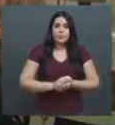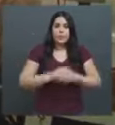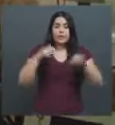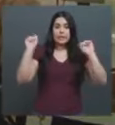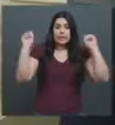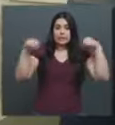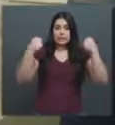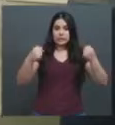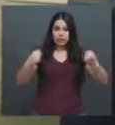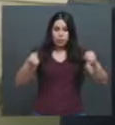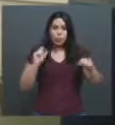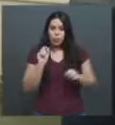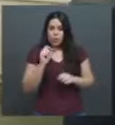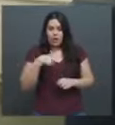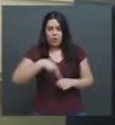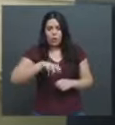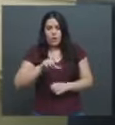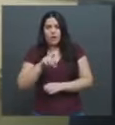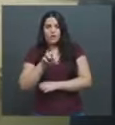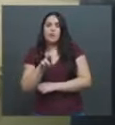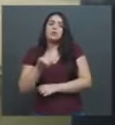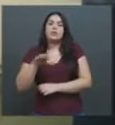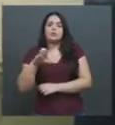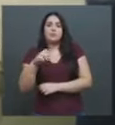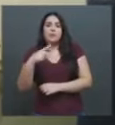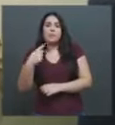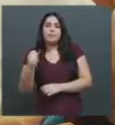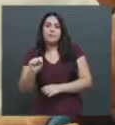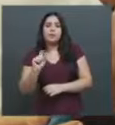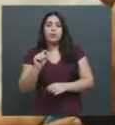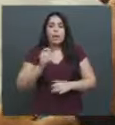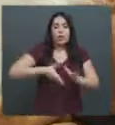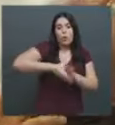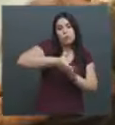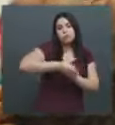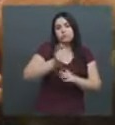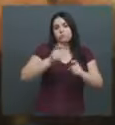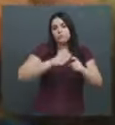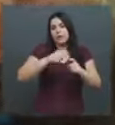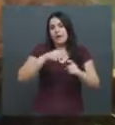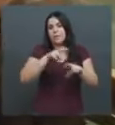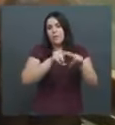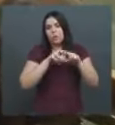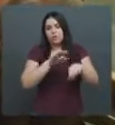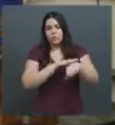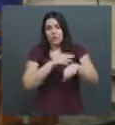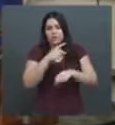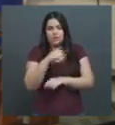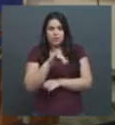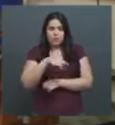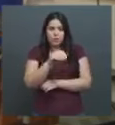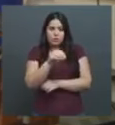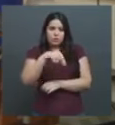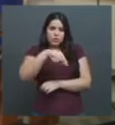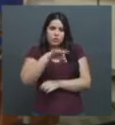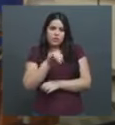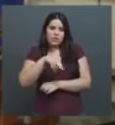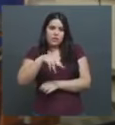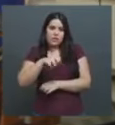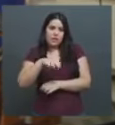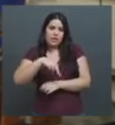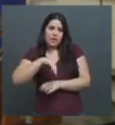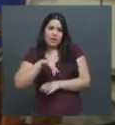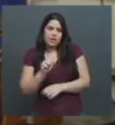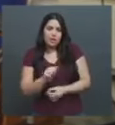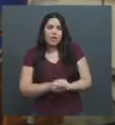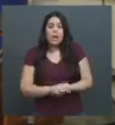fortalece o quadríceps. Ela está aqui por recomendação médica para tratar uma incontinência urinária. Fiz uma cirurgia já há muitos